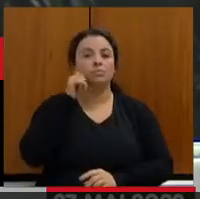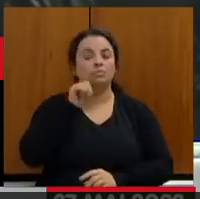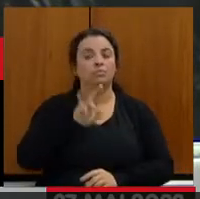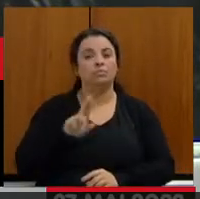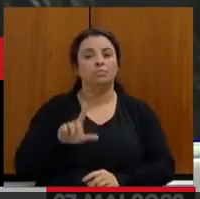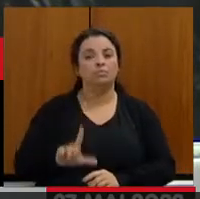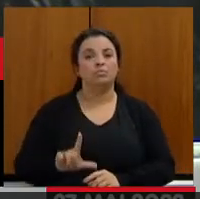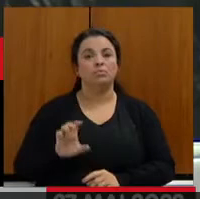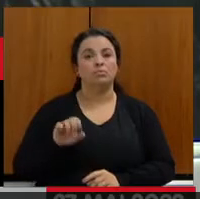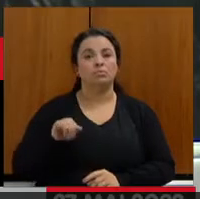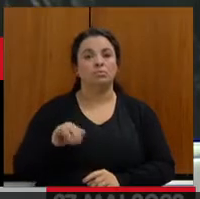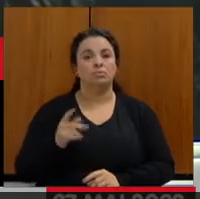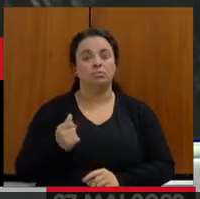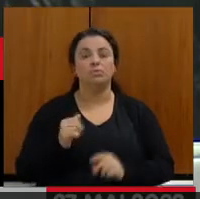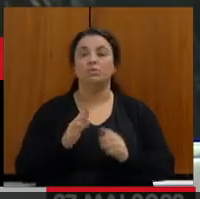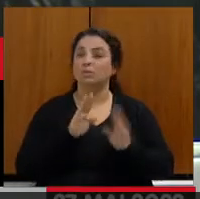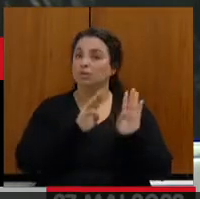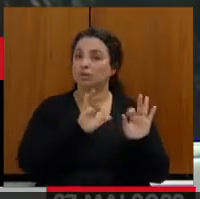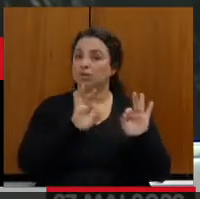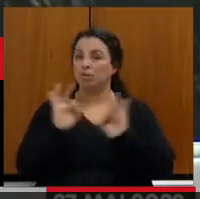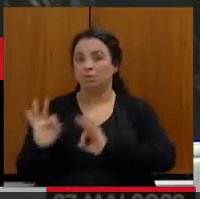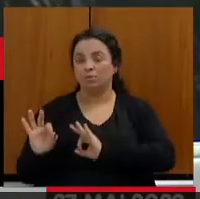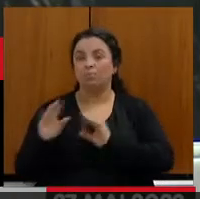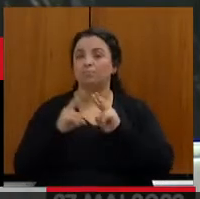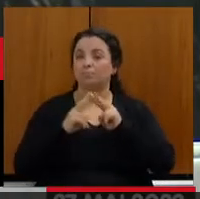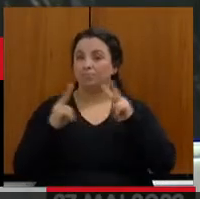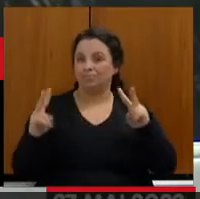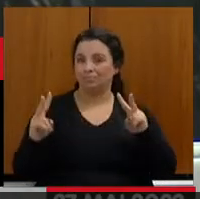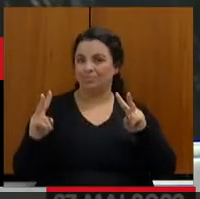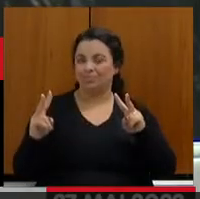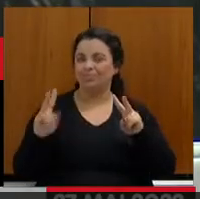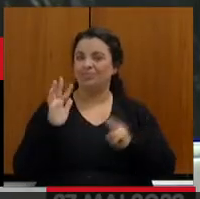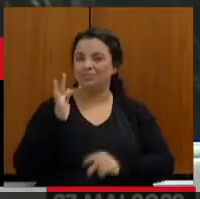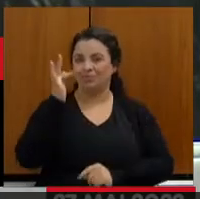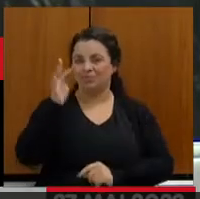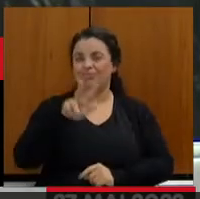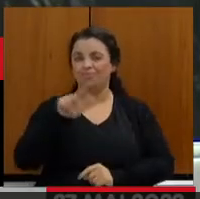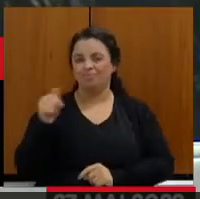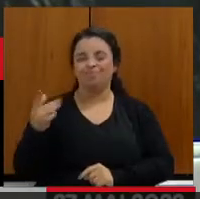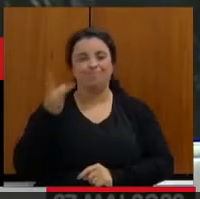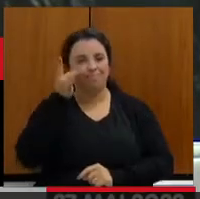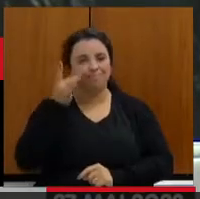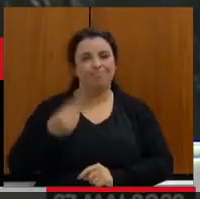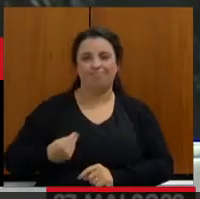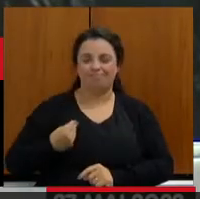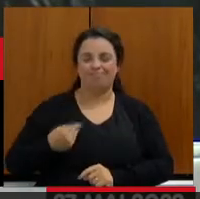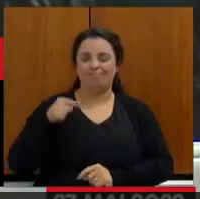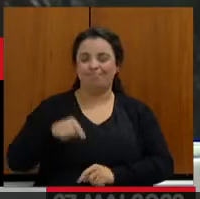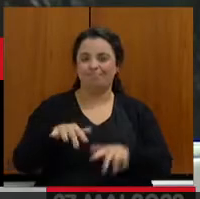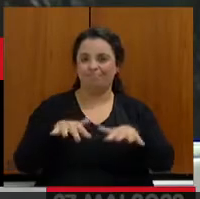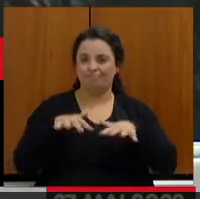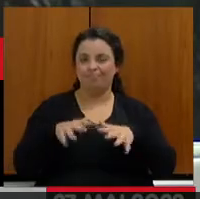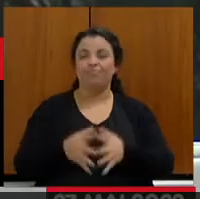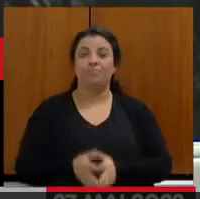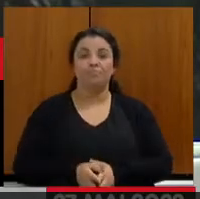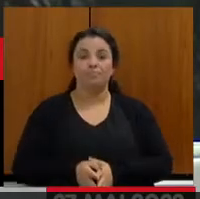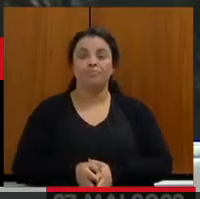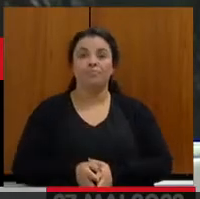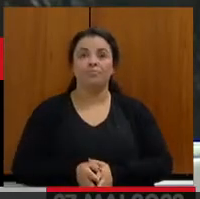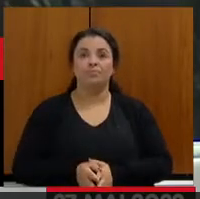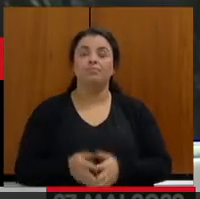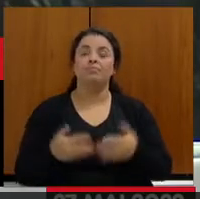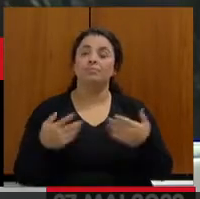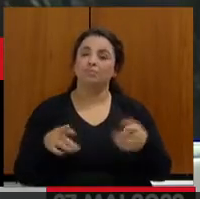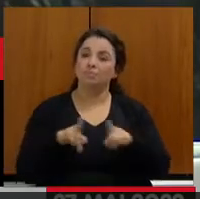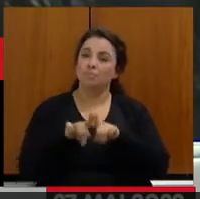acompanha neste momento de forma remota mas logo em breve estará conosco também aqui no plenário e saudades